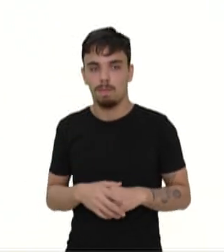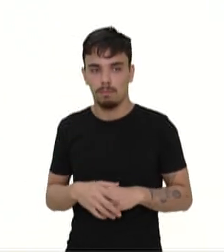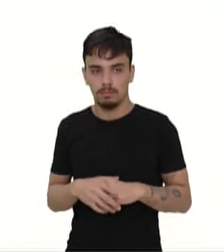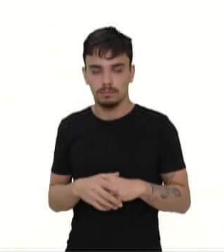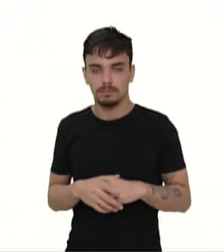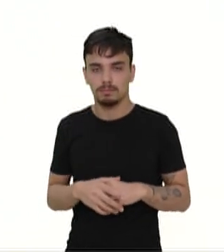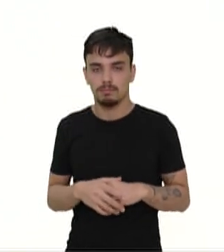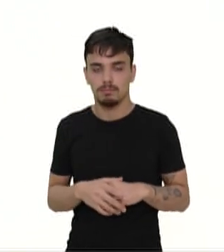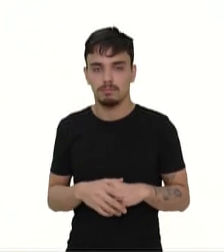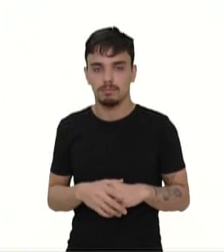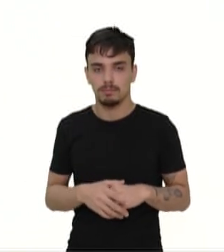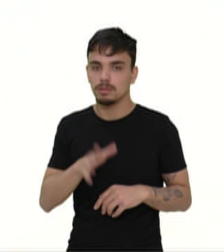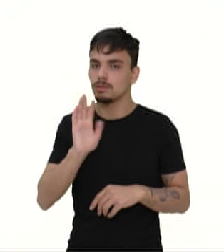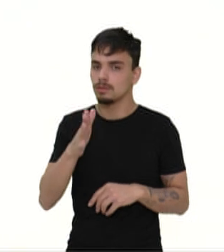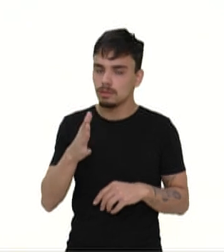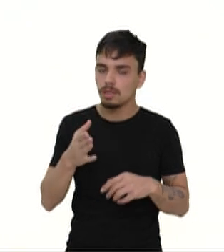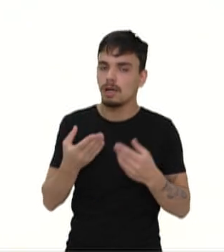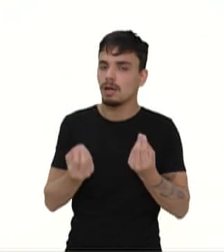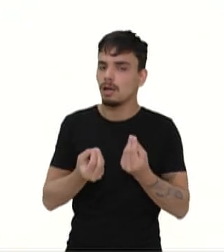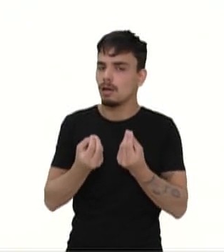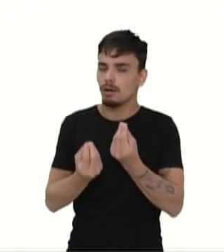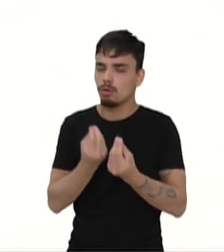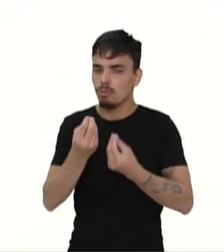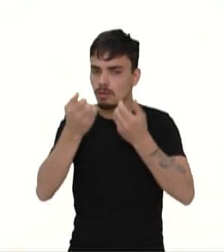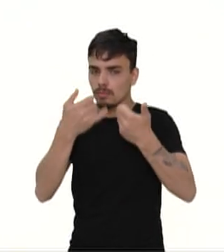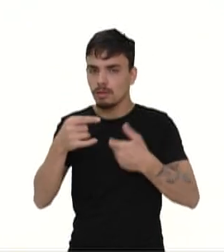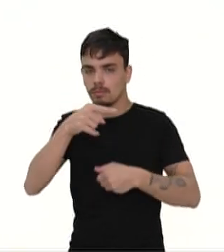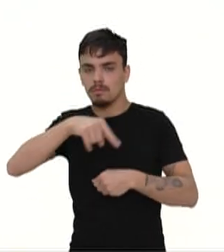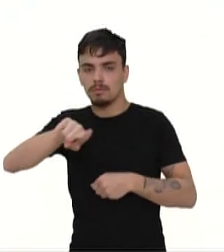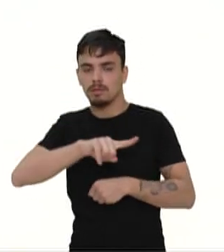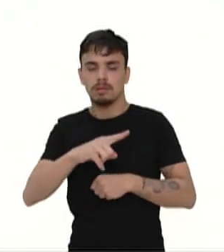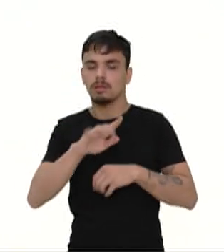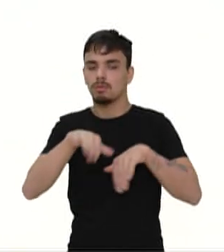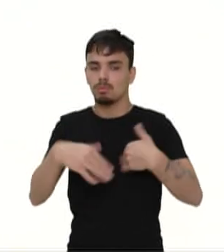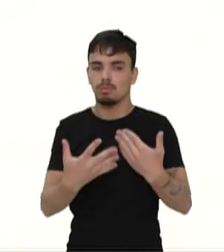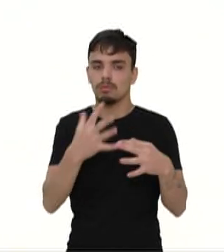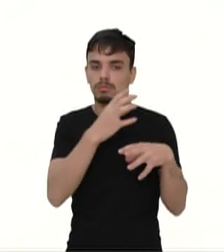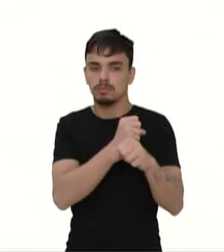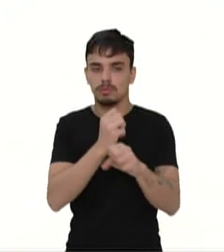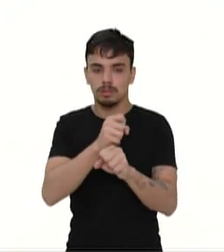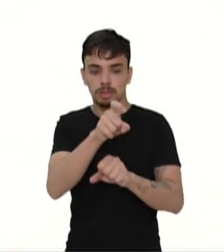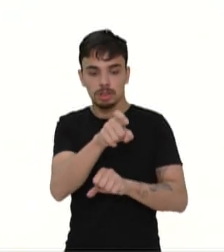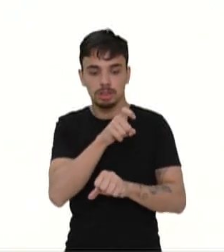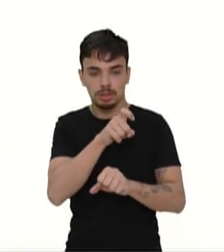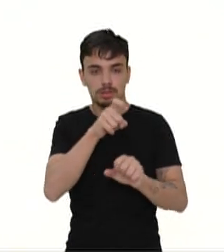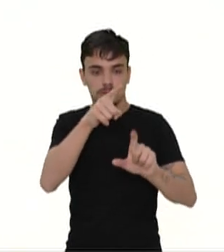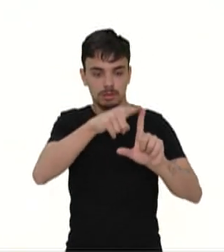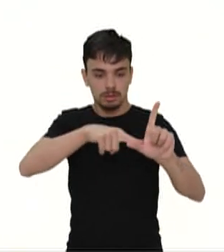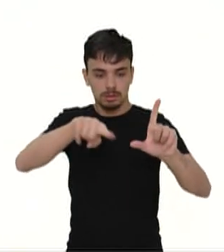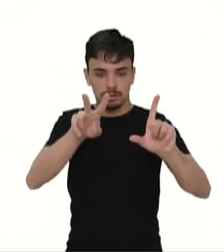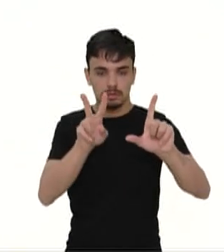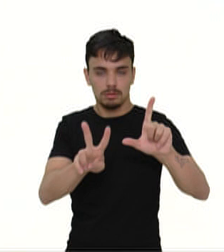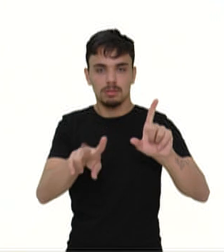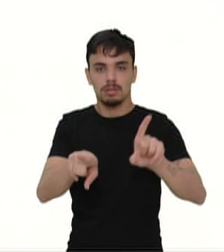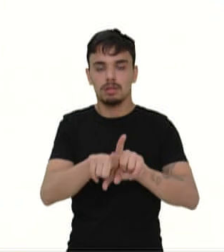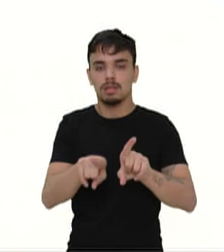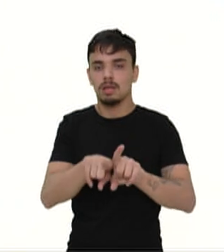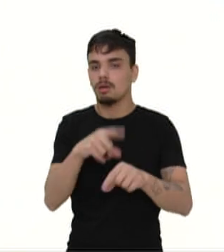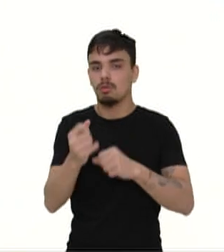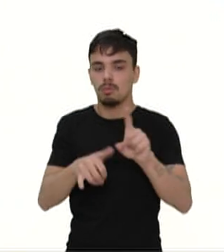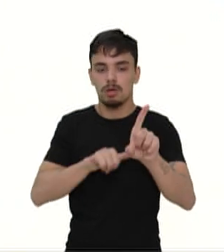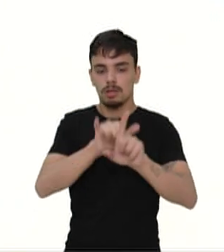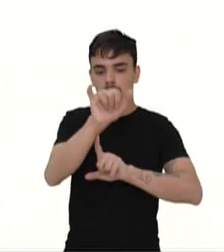4a. Eu já até comentei com vocês também que quando você calcula o x do vértice, para você determinar o y do vértice, basta você